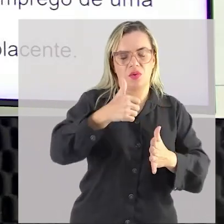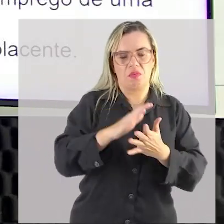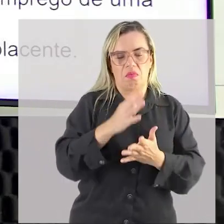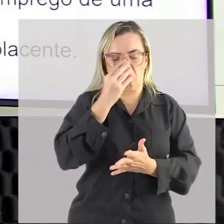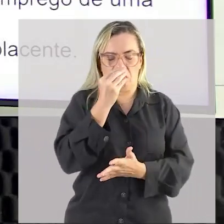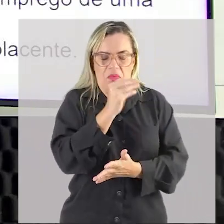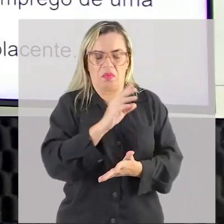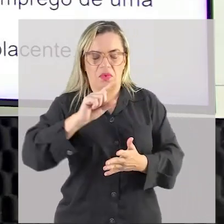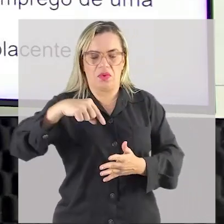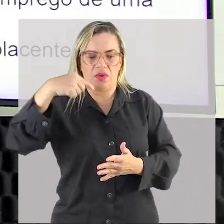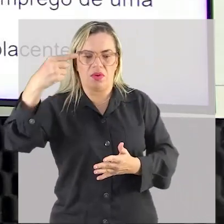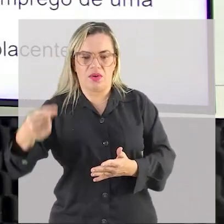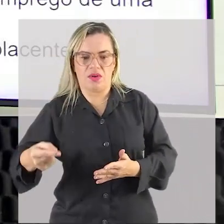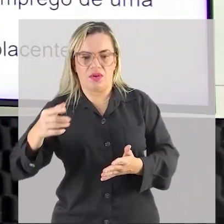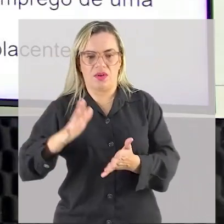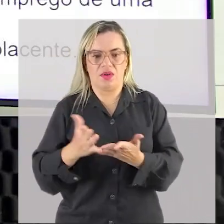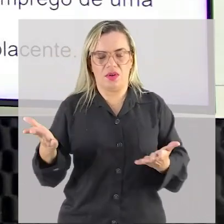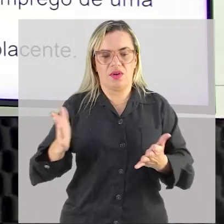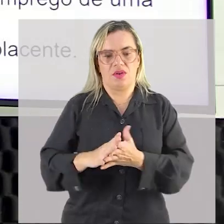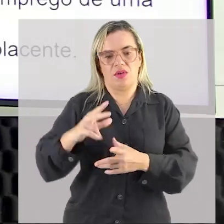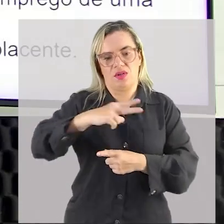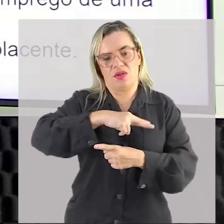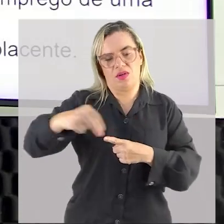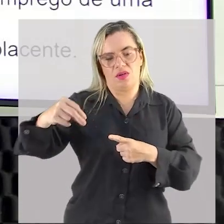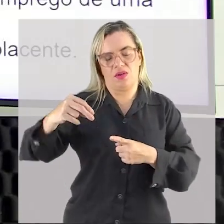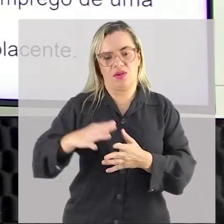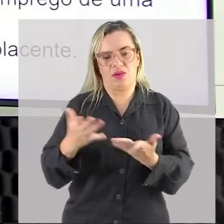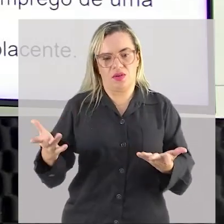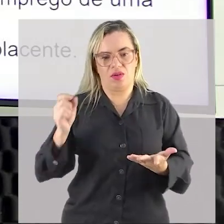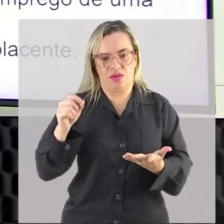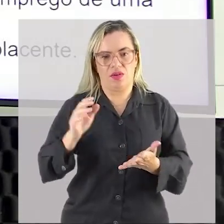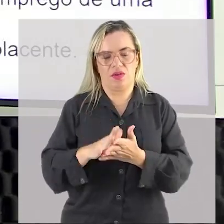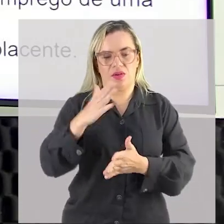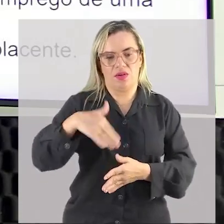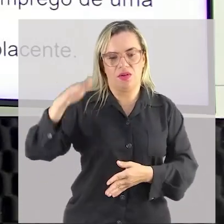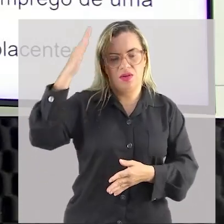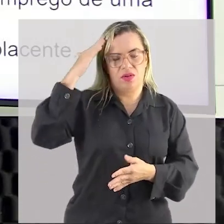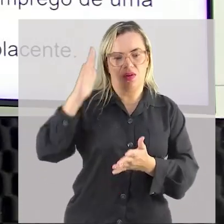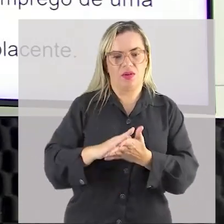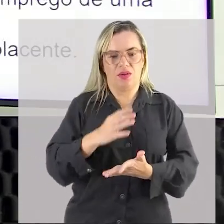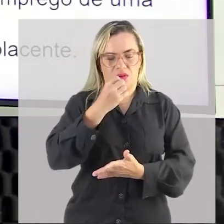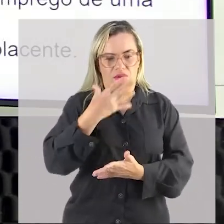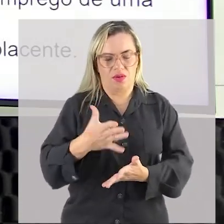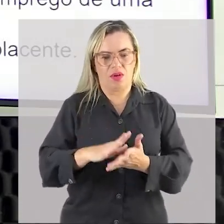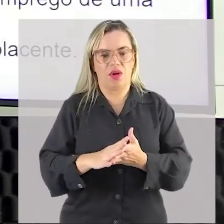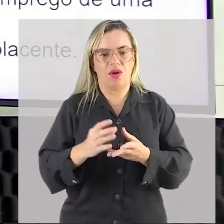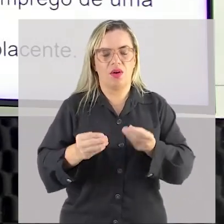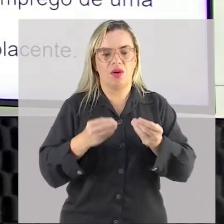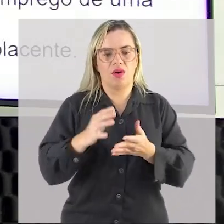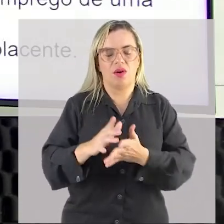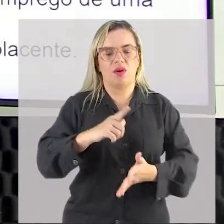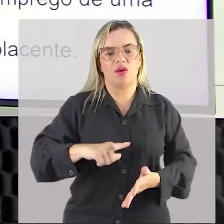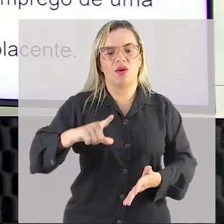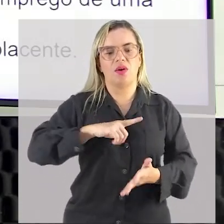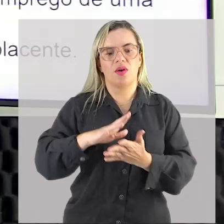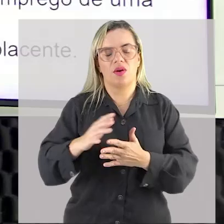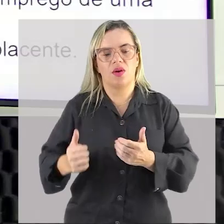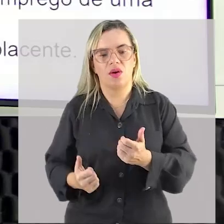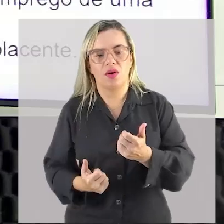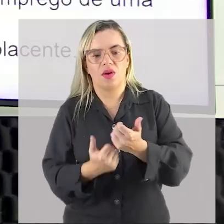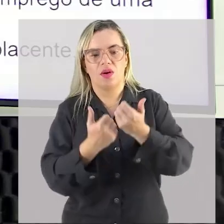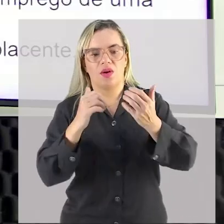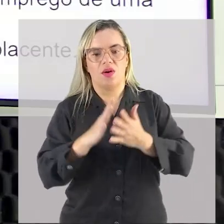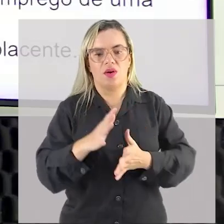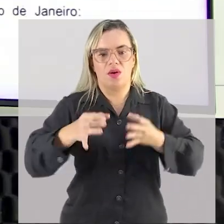pejorativo depois ele fala de é vocês venceram E aí entenderam bem é a forma como você tem de sustentar um